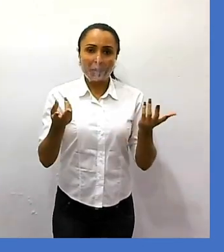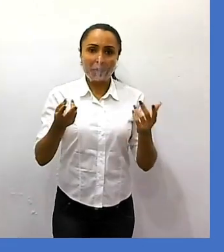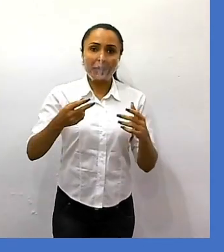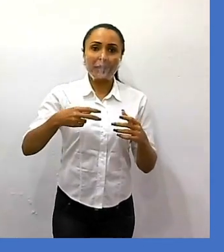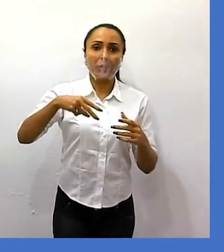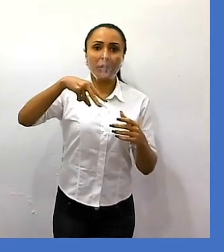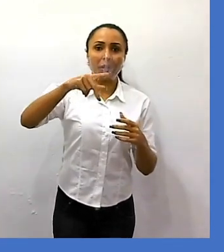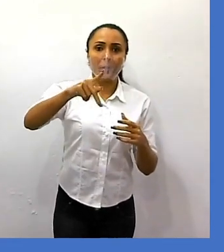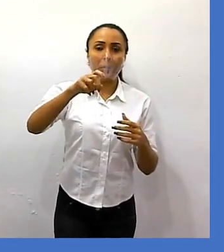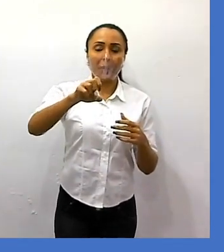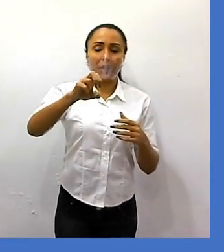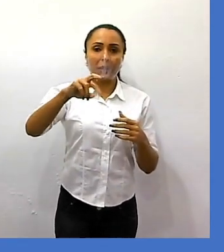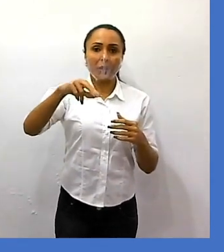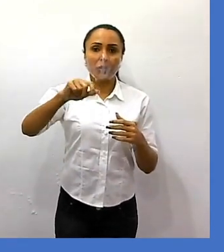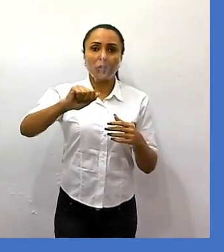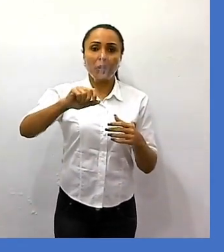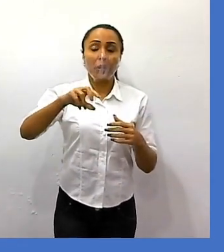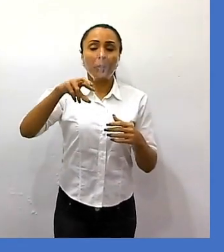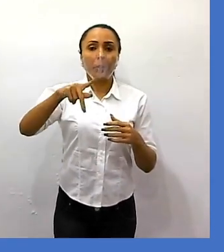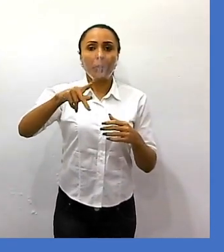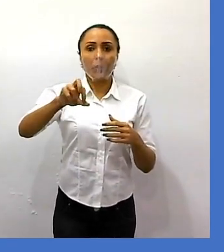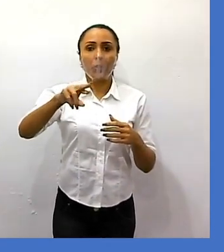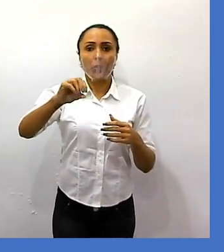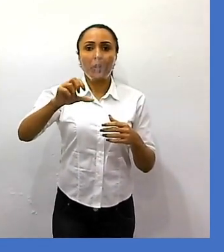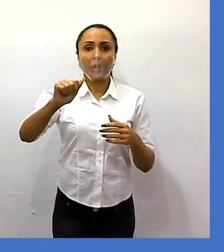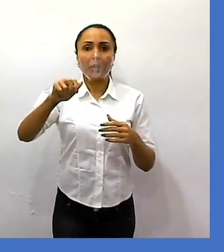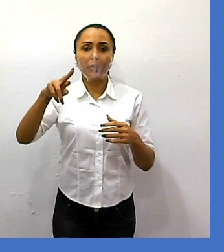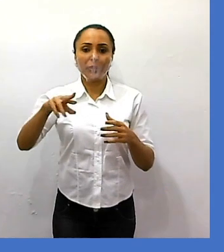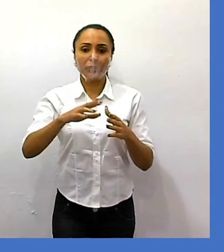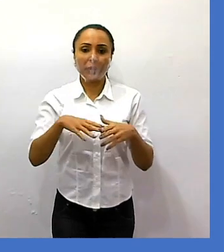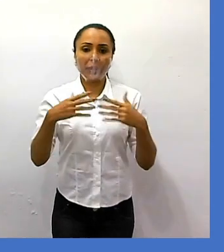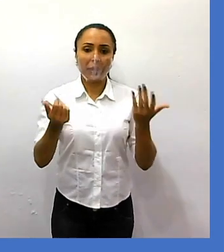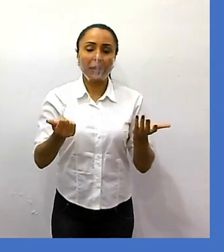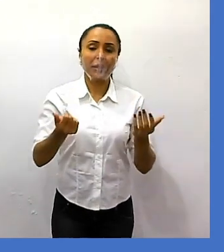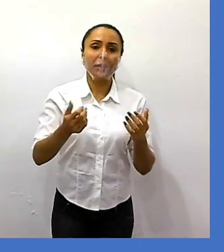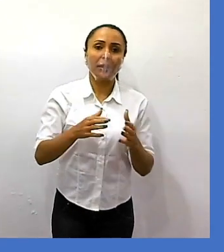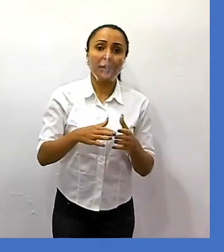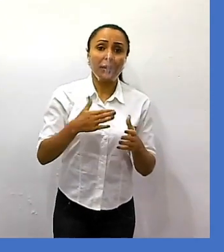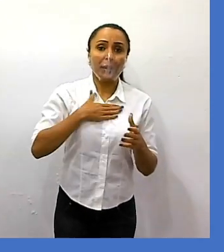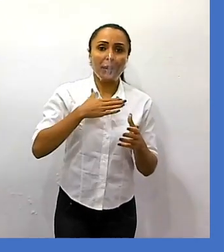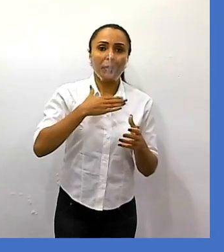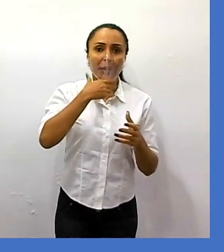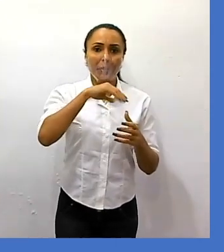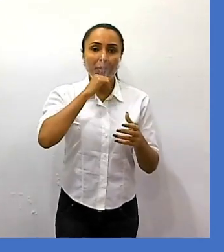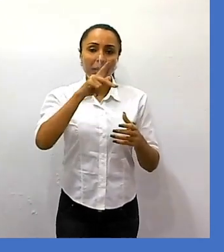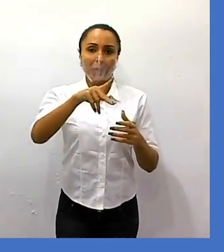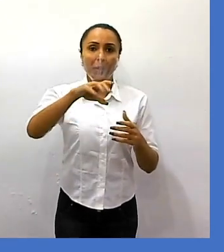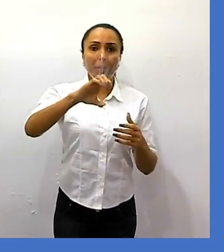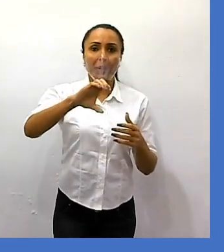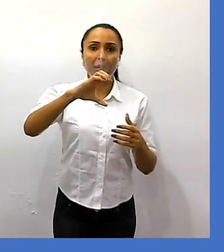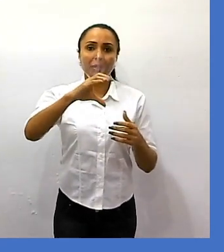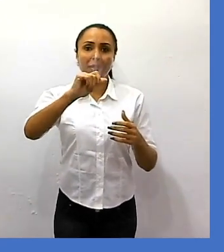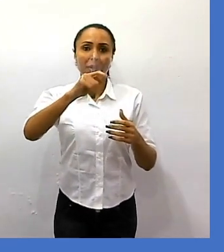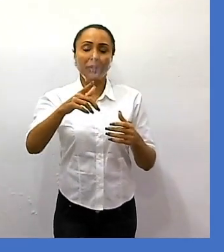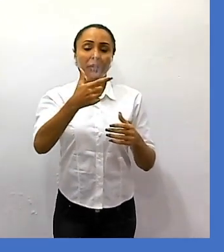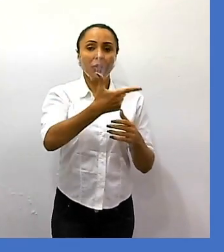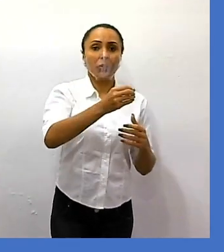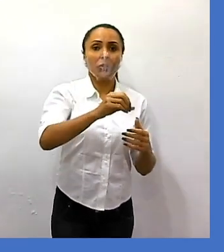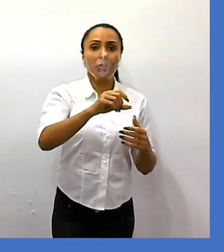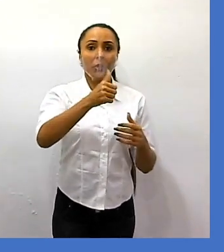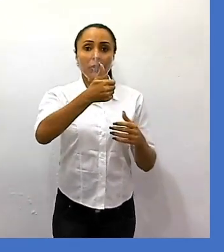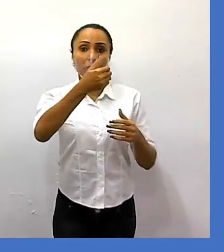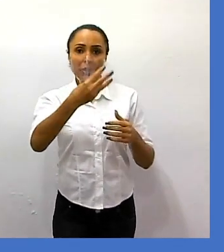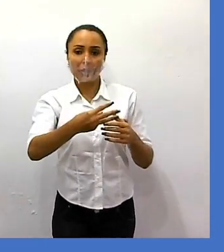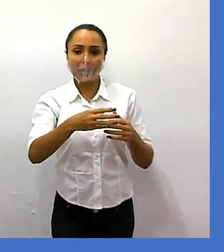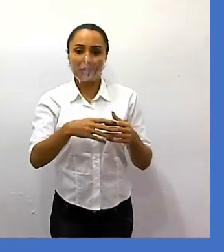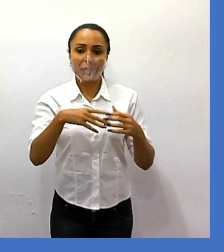Roberto Santucci. Né? Em seguida, Minha Mãe é uma Peça, em 2013. E a gente